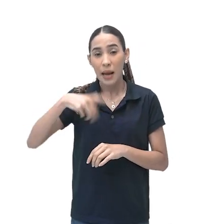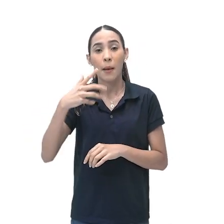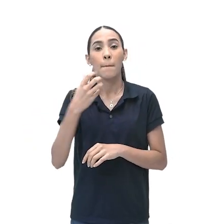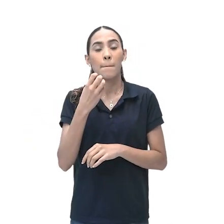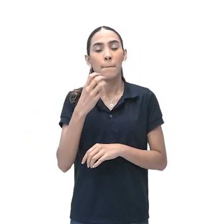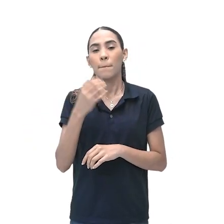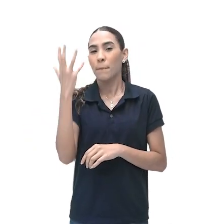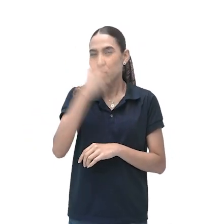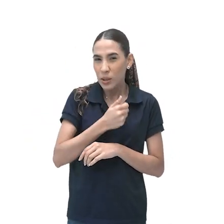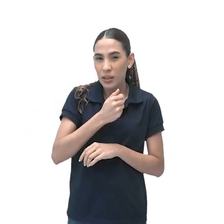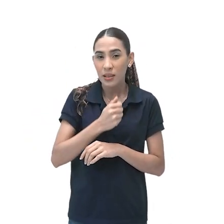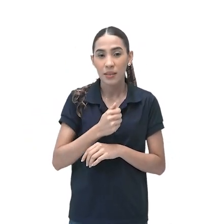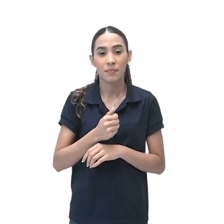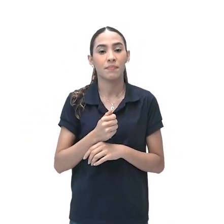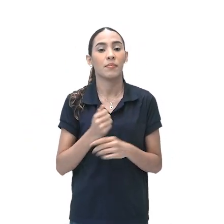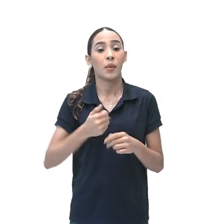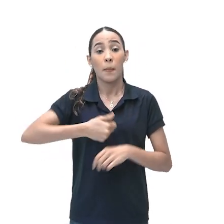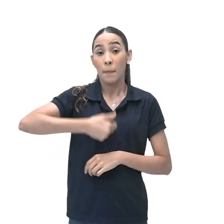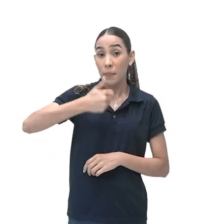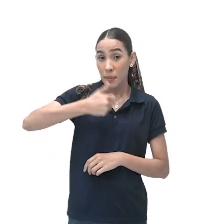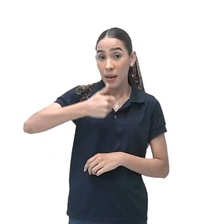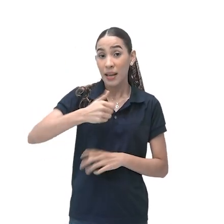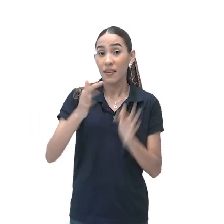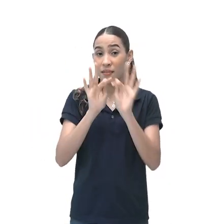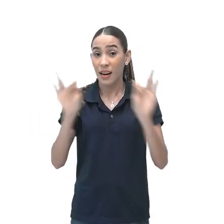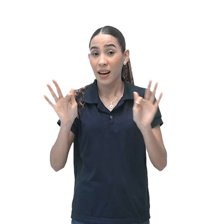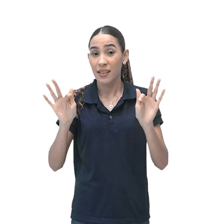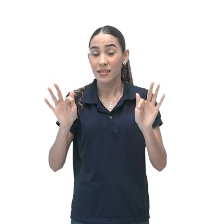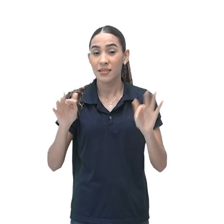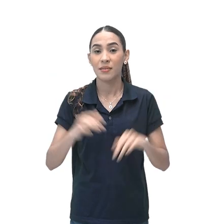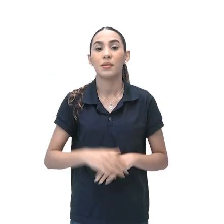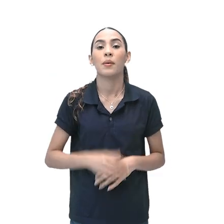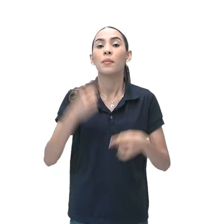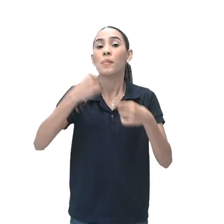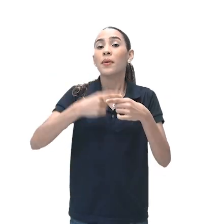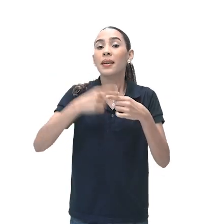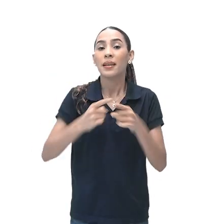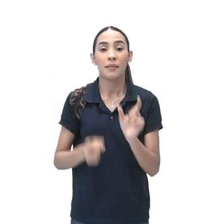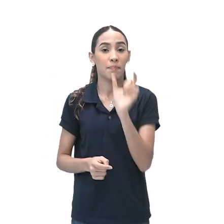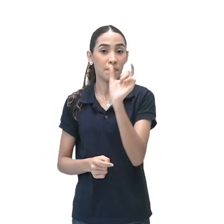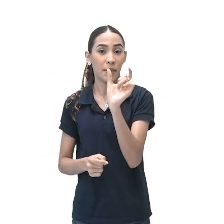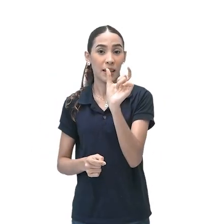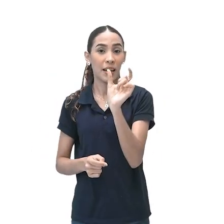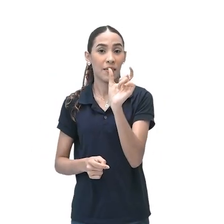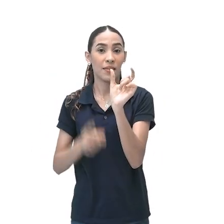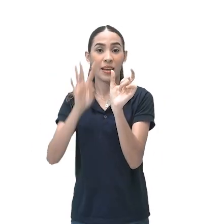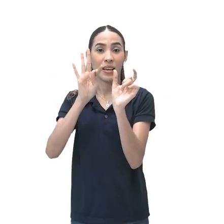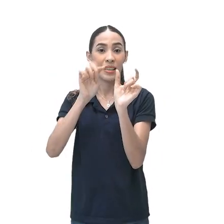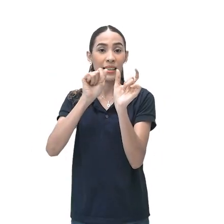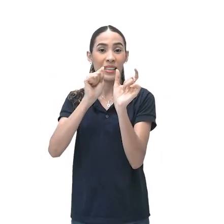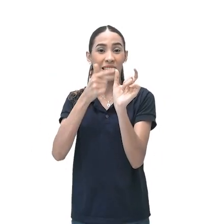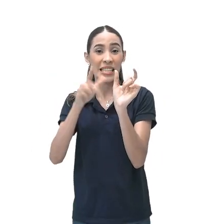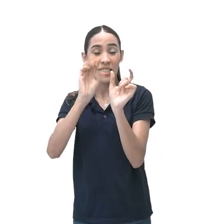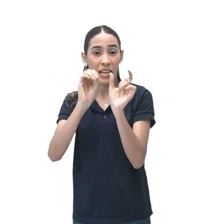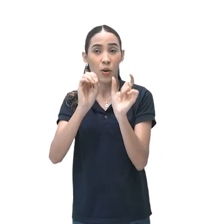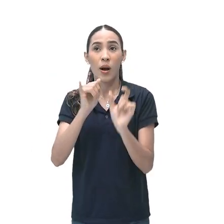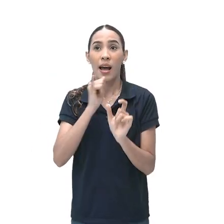vai me responder que no primeiro enunciado. Por quê? Porque esse